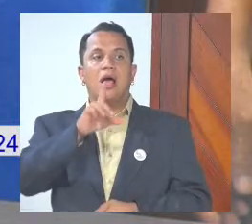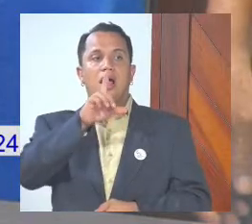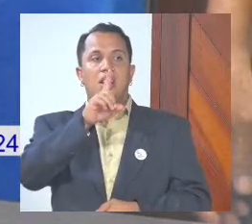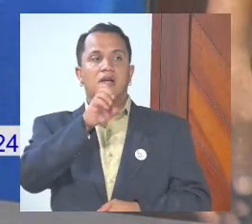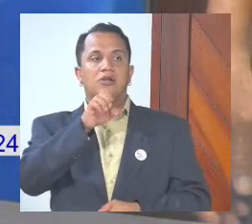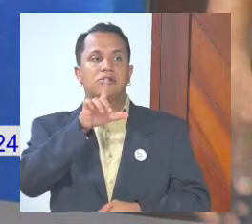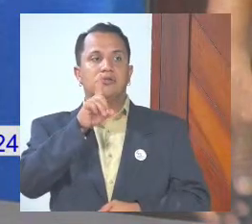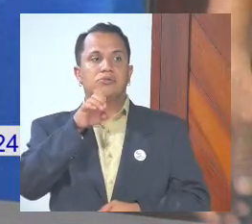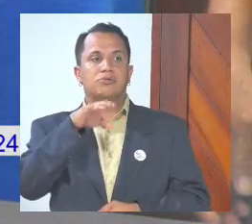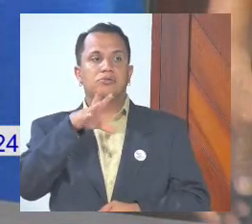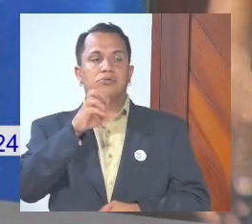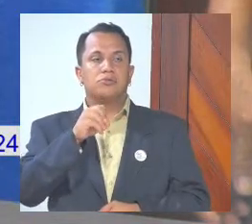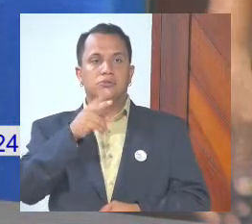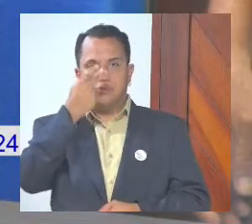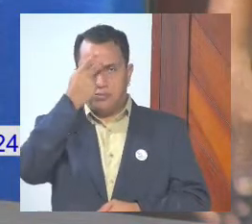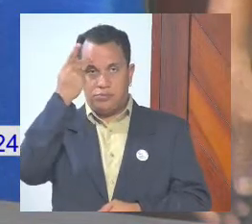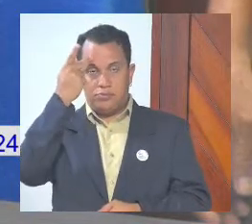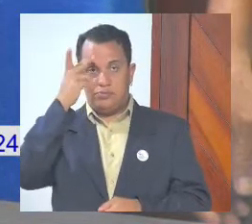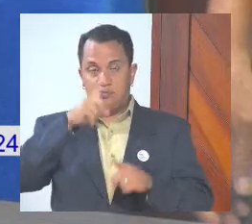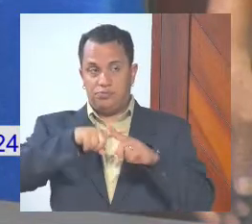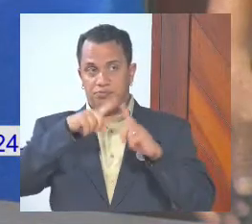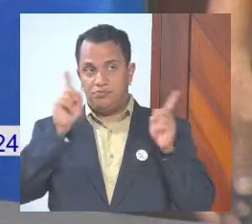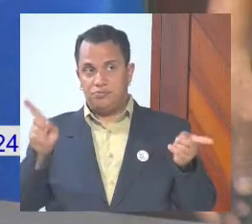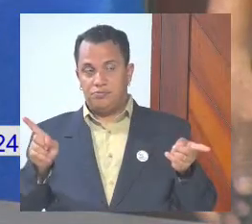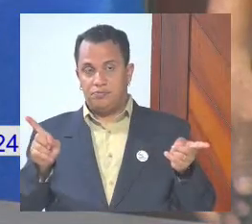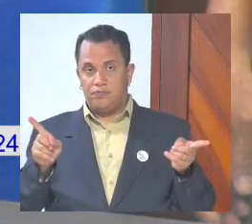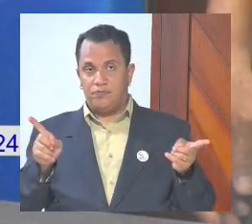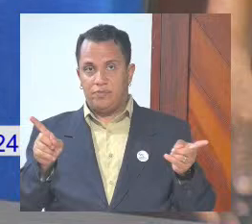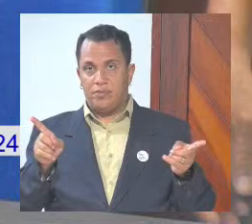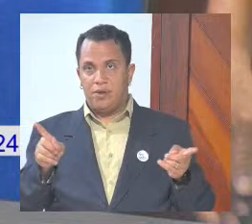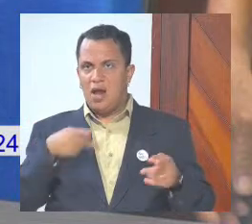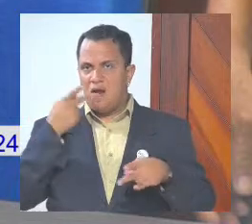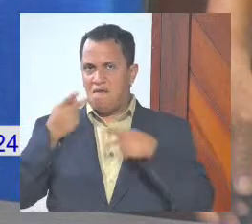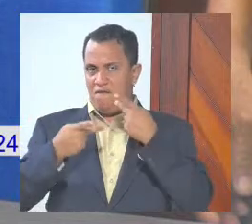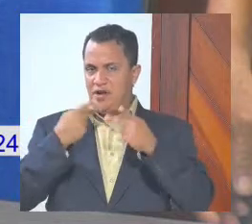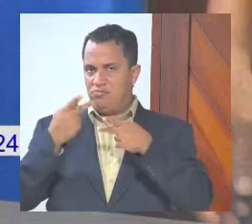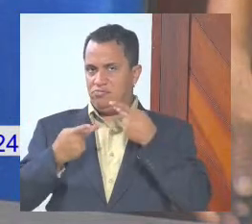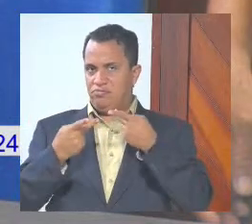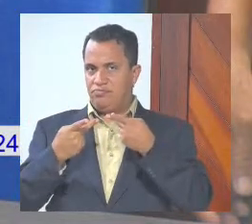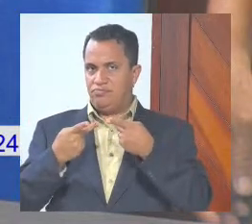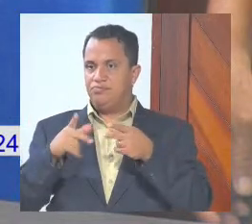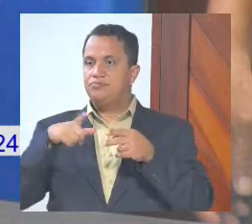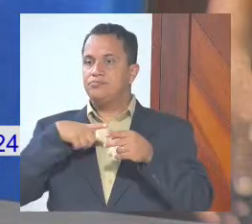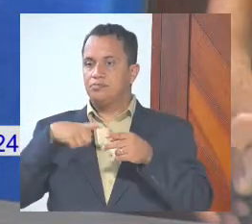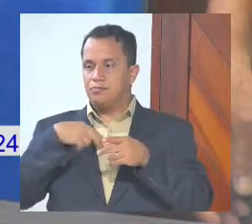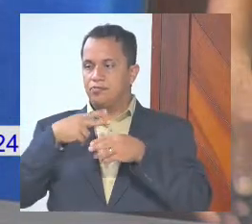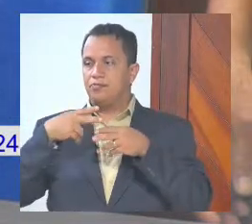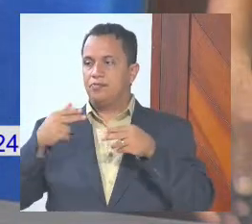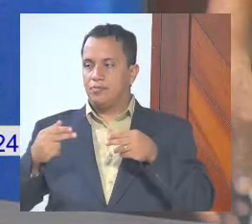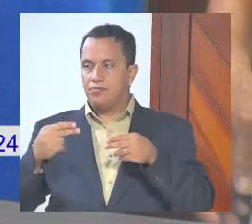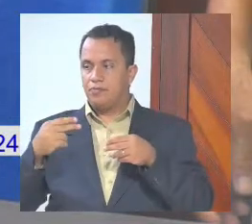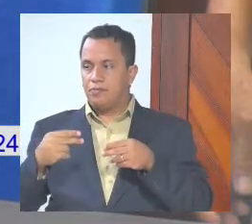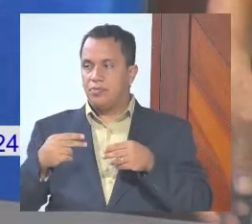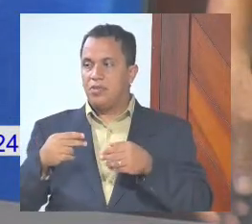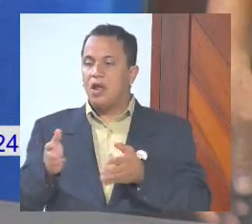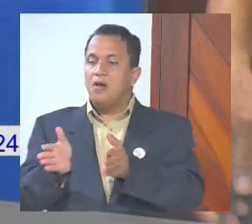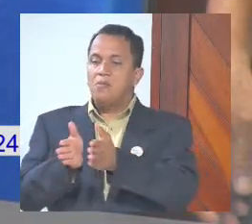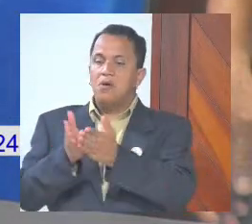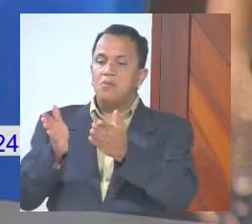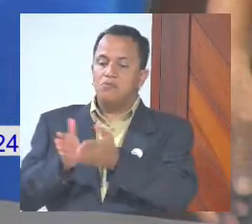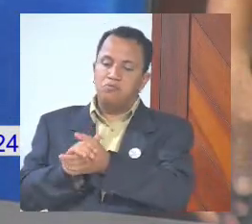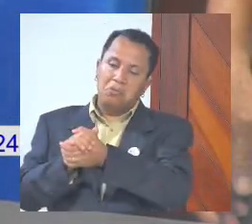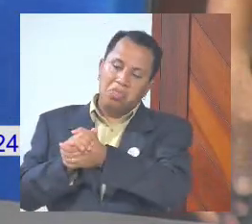é aquela pessoa que, por mais que dele se fale, ainda sobram motivos para